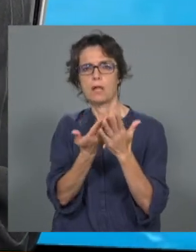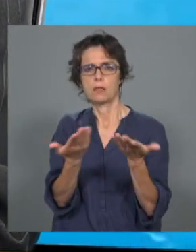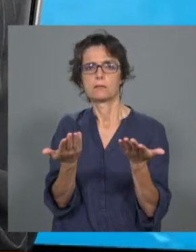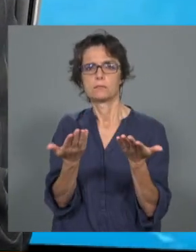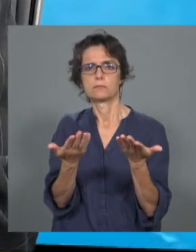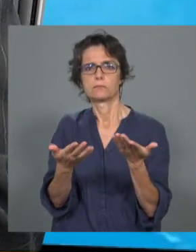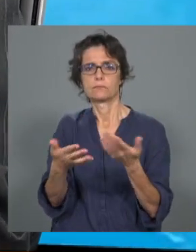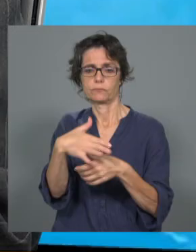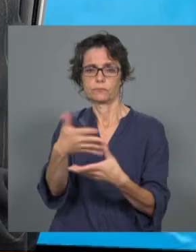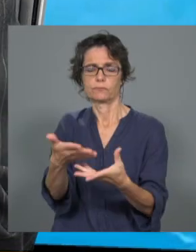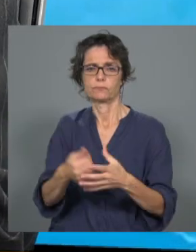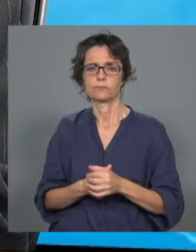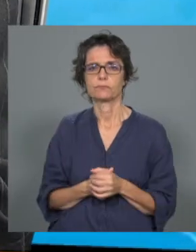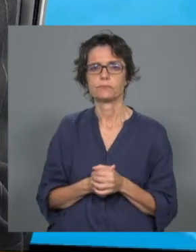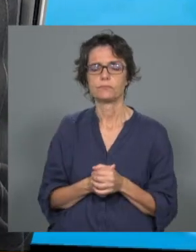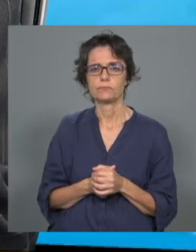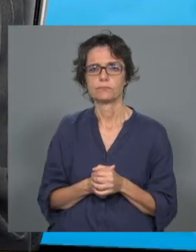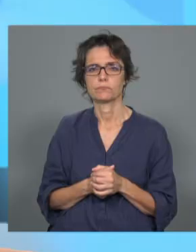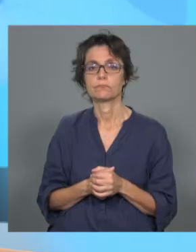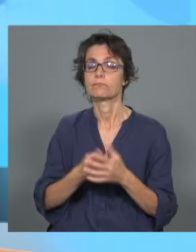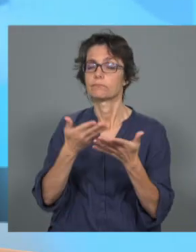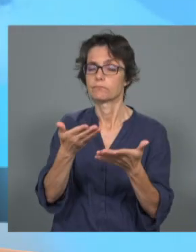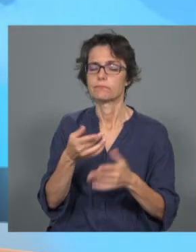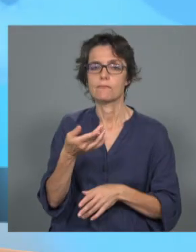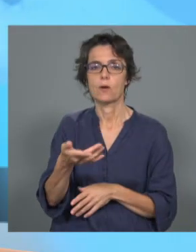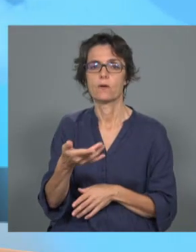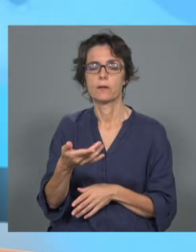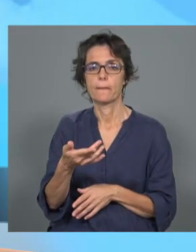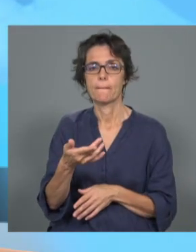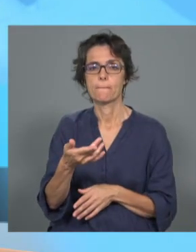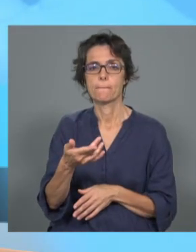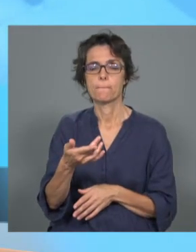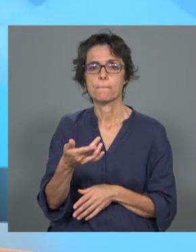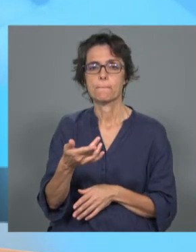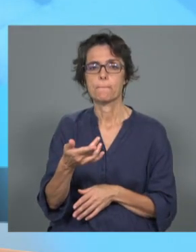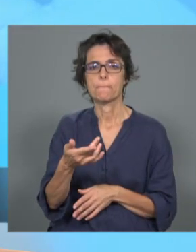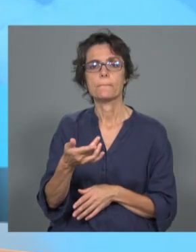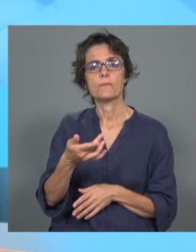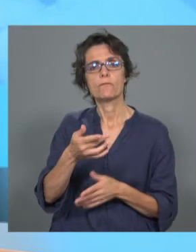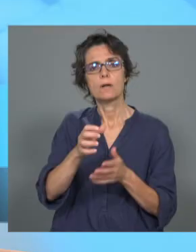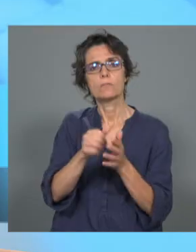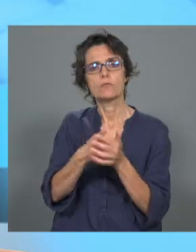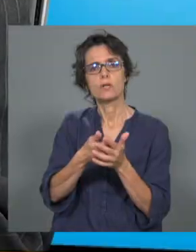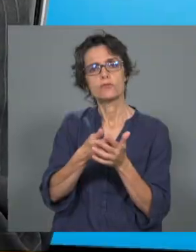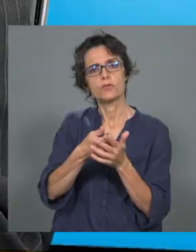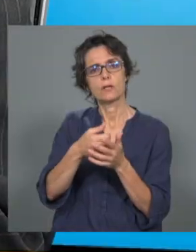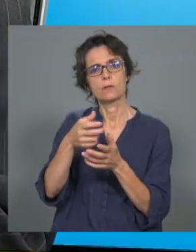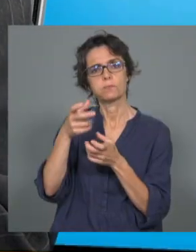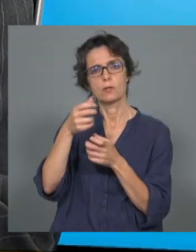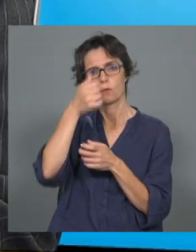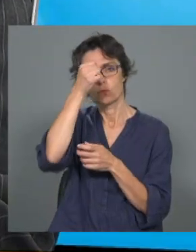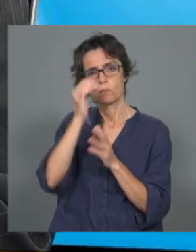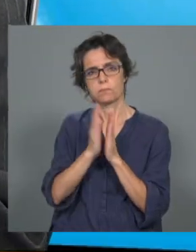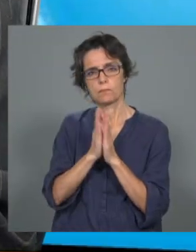a que me refiro. E vamos então desde logo ver que indicações nos dá o texto do Evangelho que se escuta nas missas de